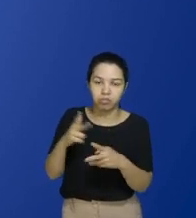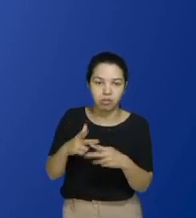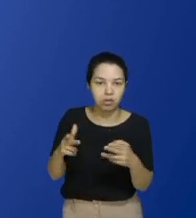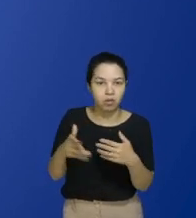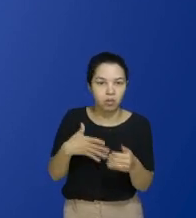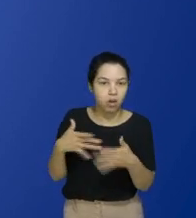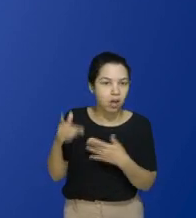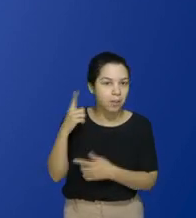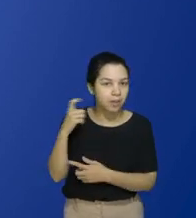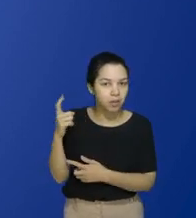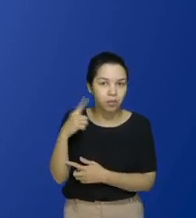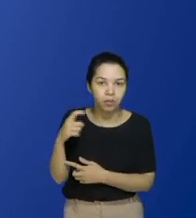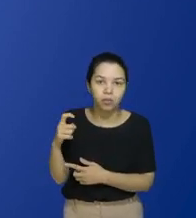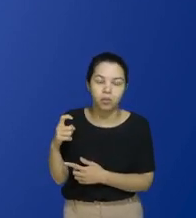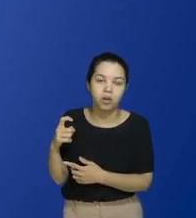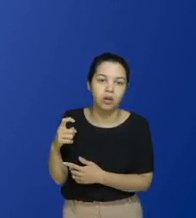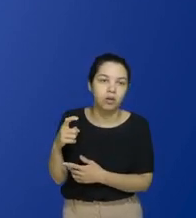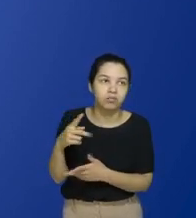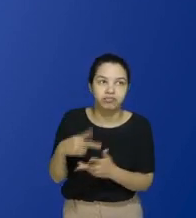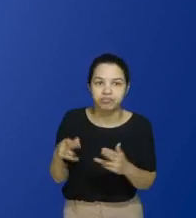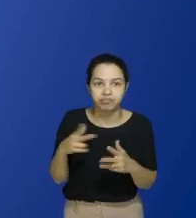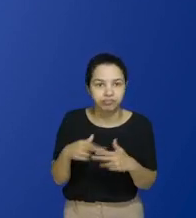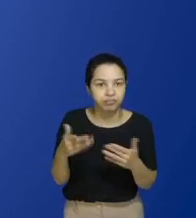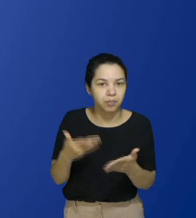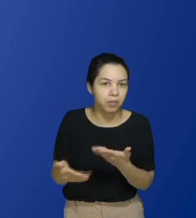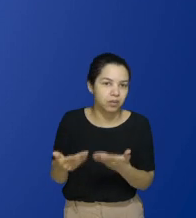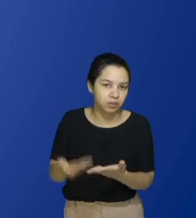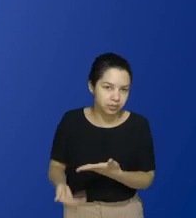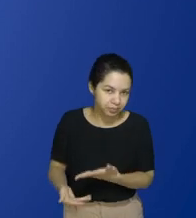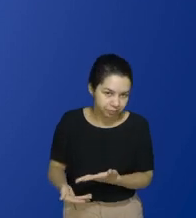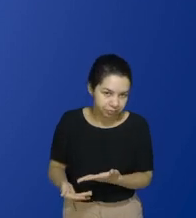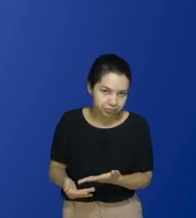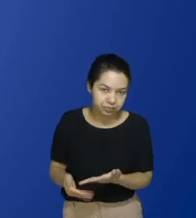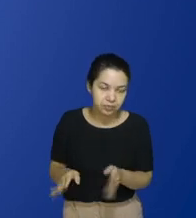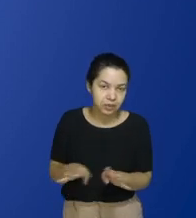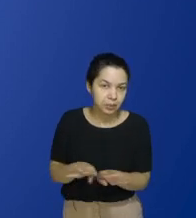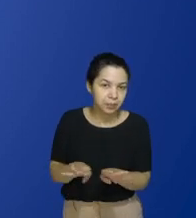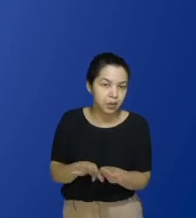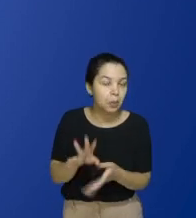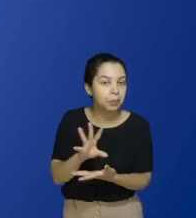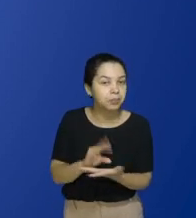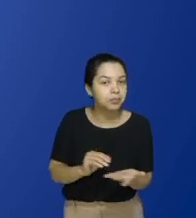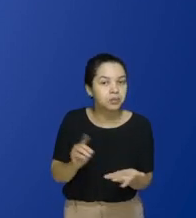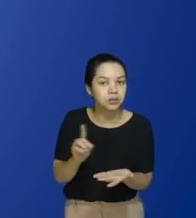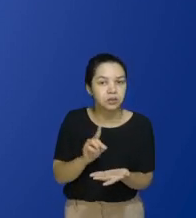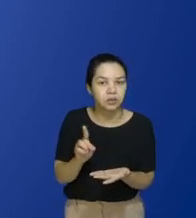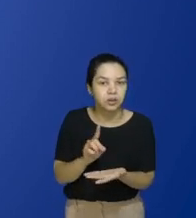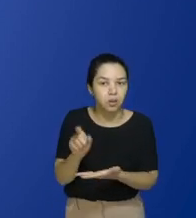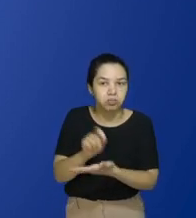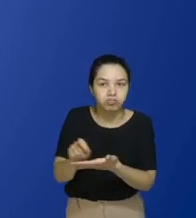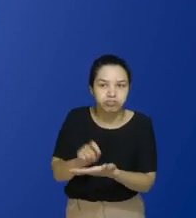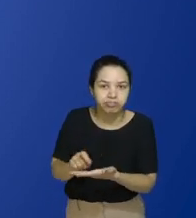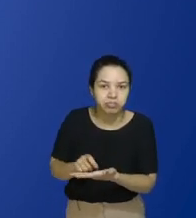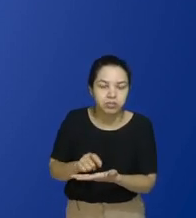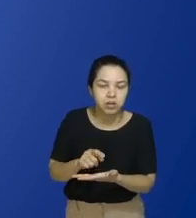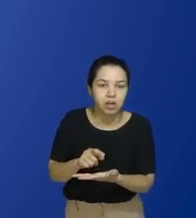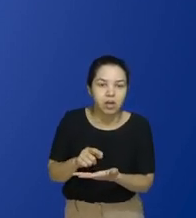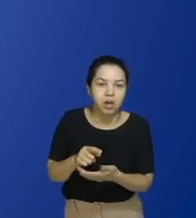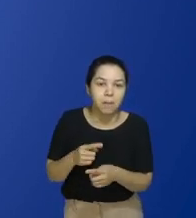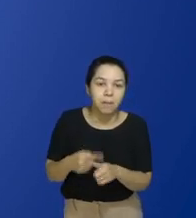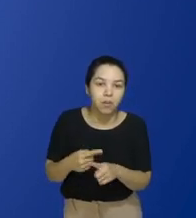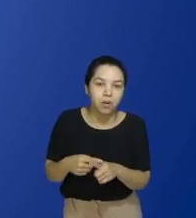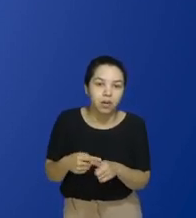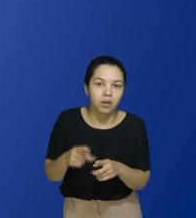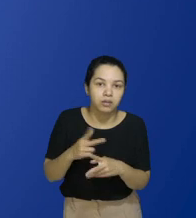se dispersa, ele vai perdendo. Aí, ele também não copia. Aí, acham que também tem problema motor. Não é, ele não copia, porque ele vai